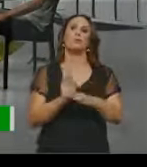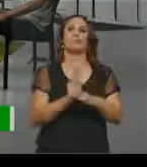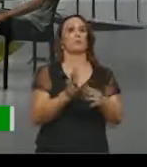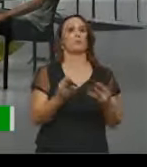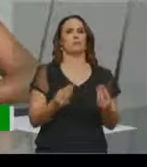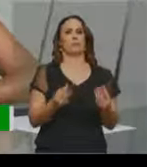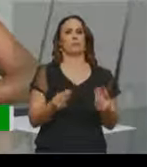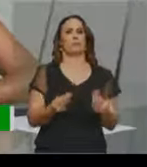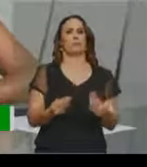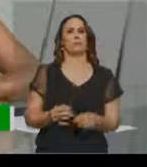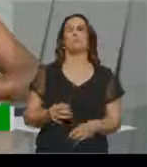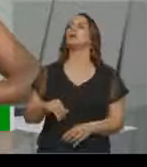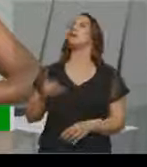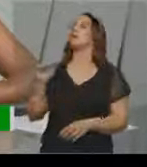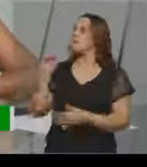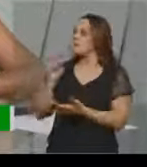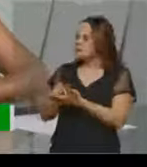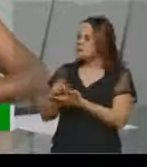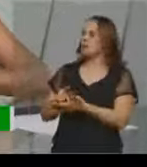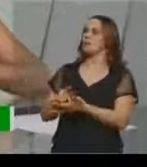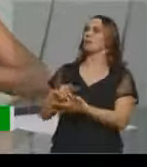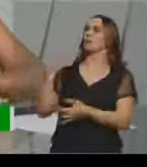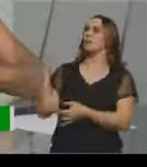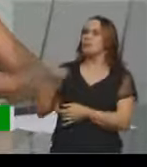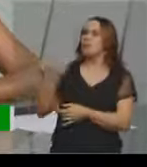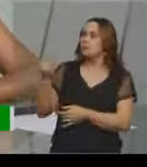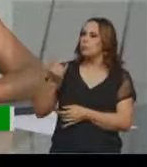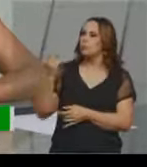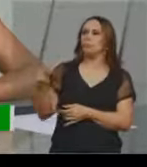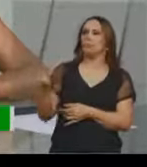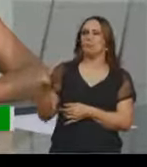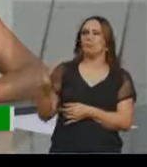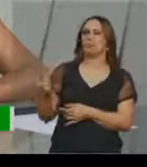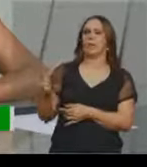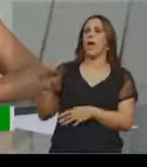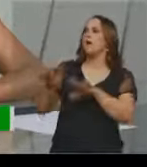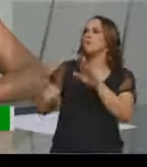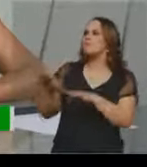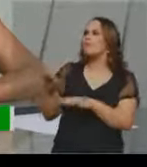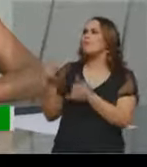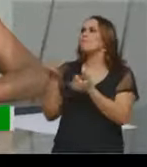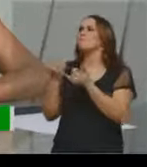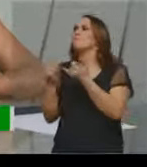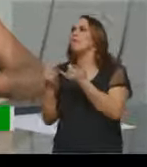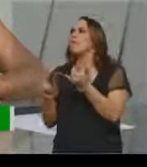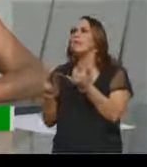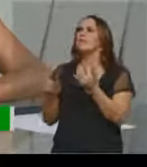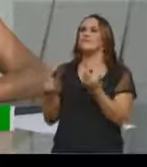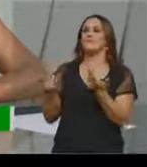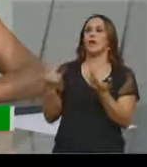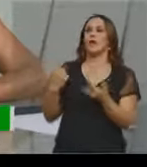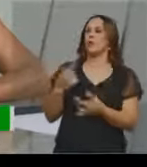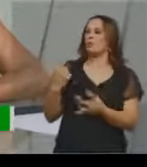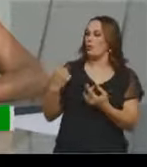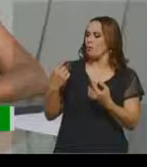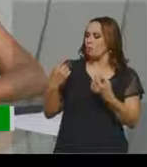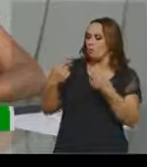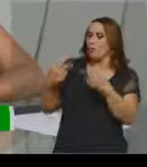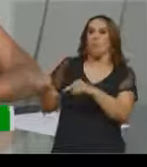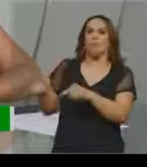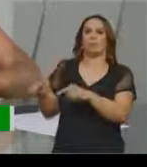né, que parece que a gente está falando contra a ciência, contra a tecnologia, e na verdade não é. O que a gente quer é um equilíbrio do uso